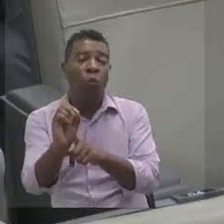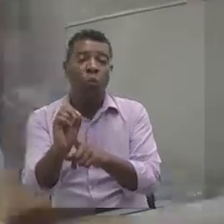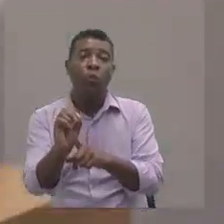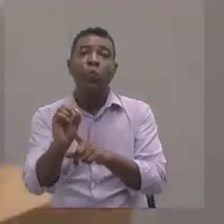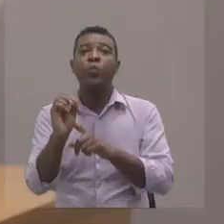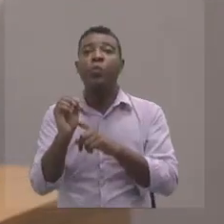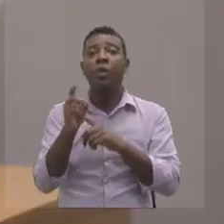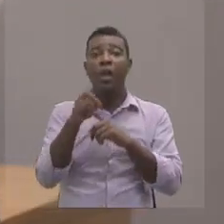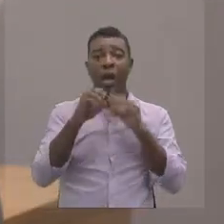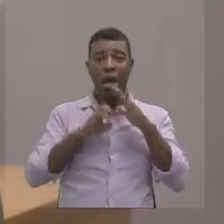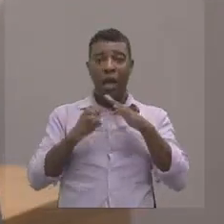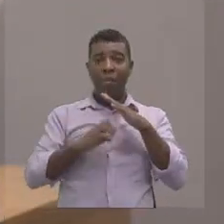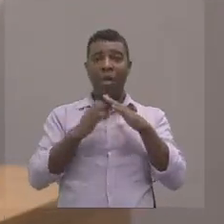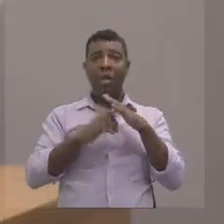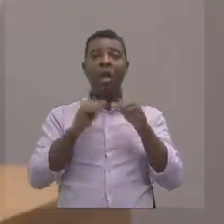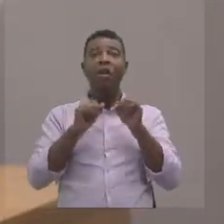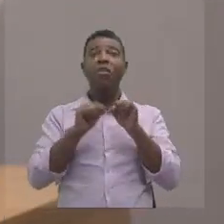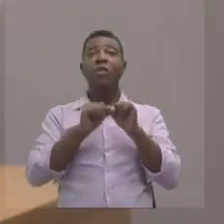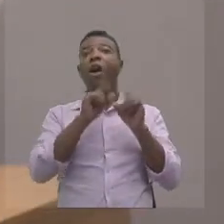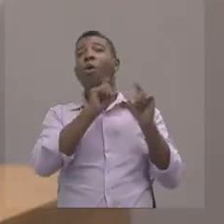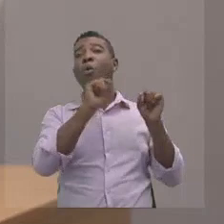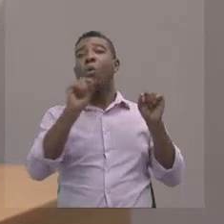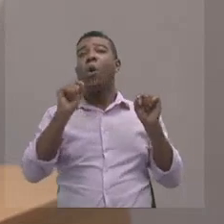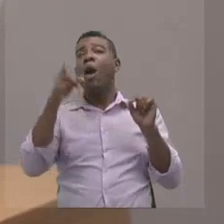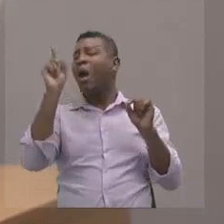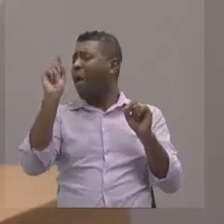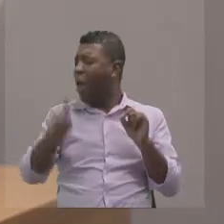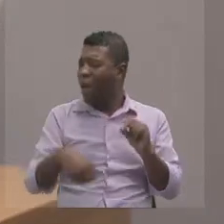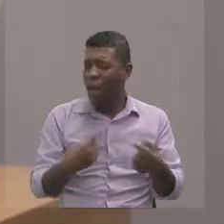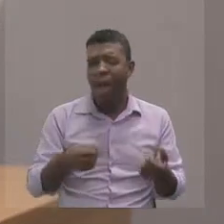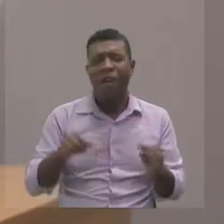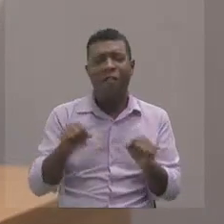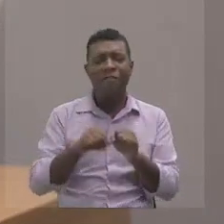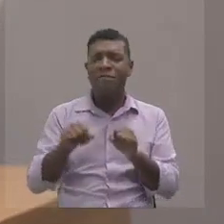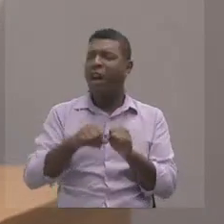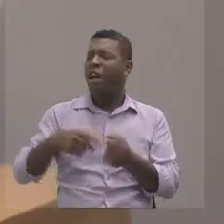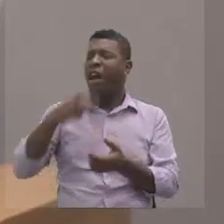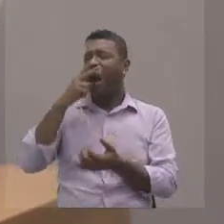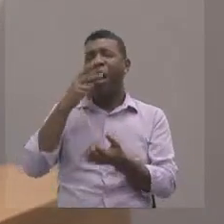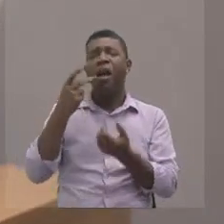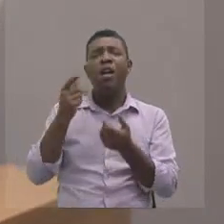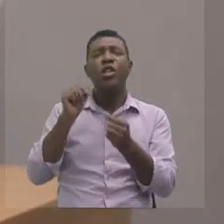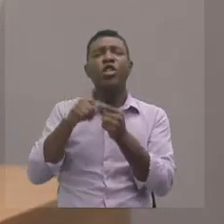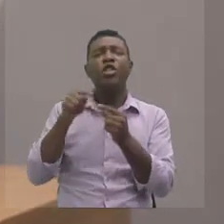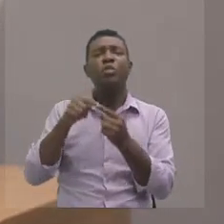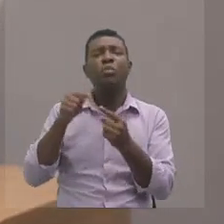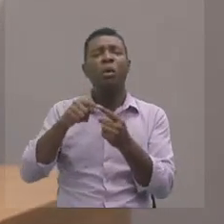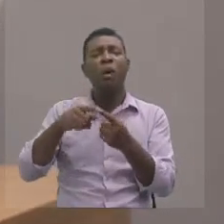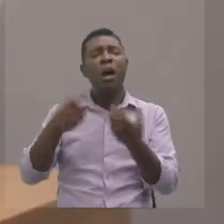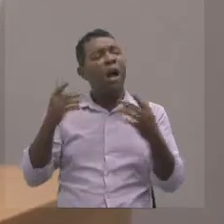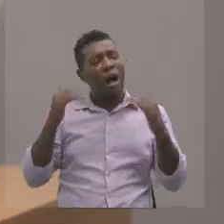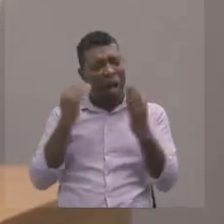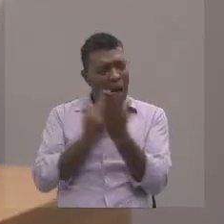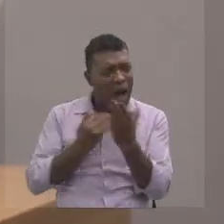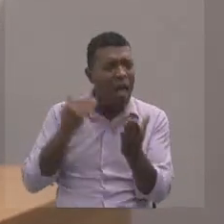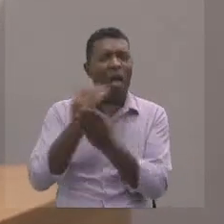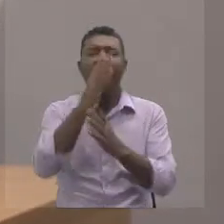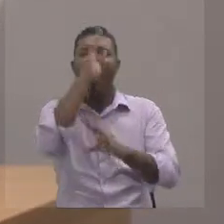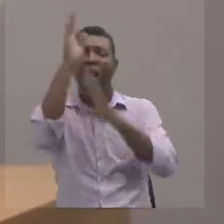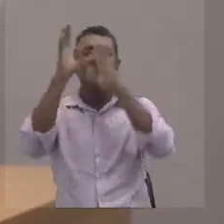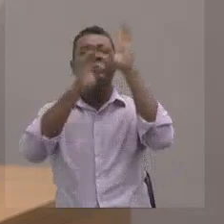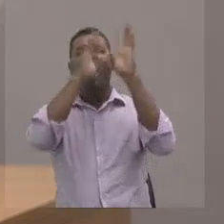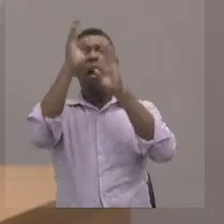ônibus fazem uma verdadeira farra para justificar os aumentos de passagem dentro das notas fiscais apresentadas pelos empresários de ônibus